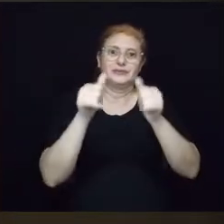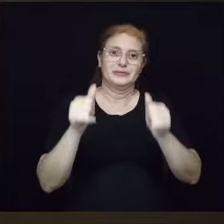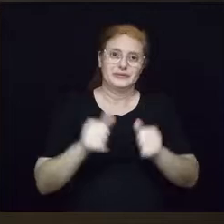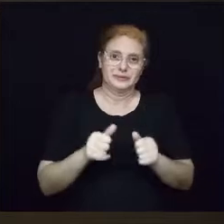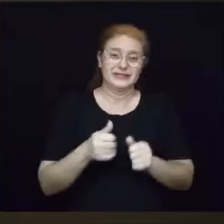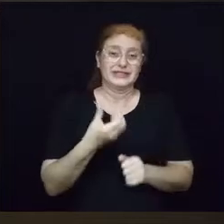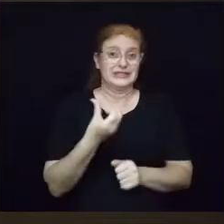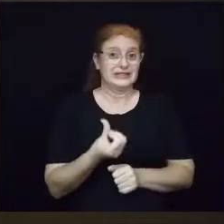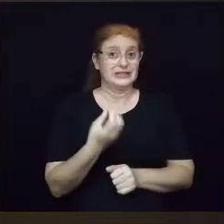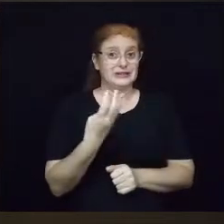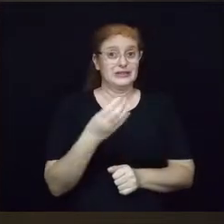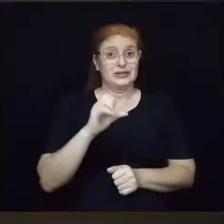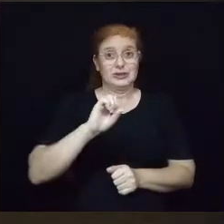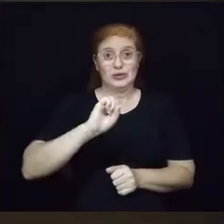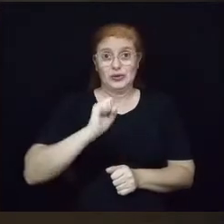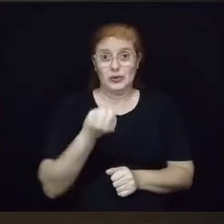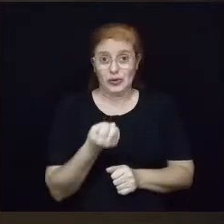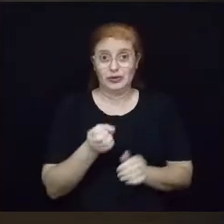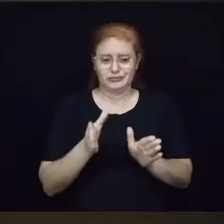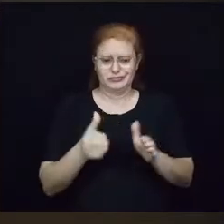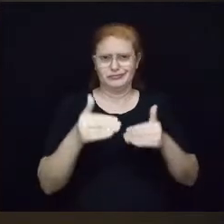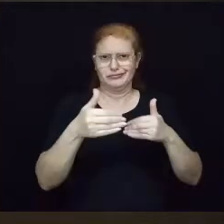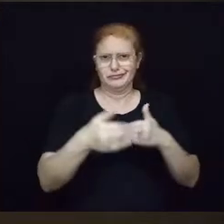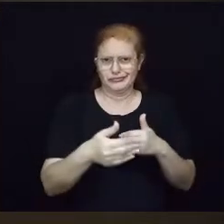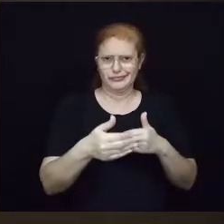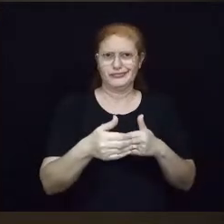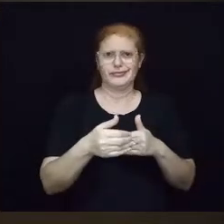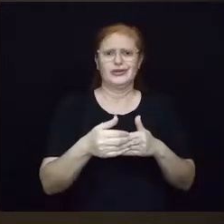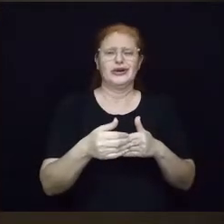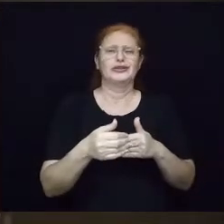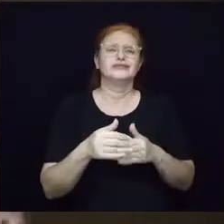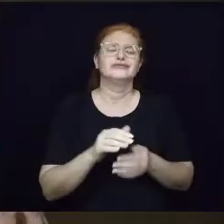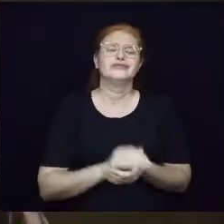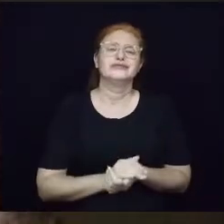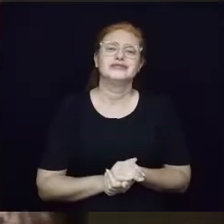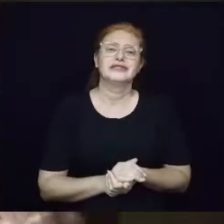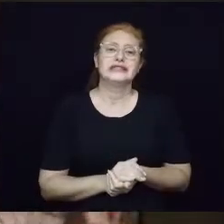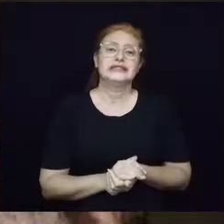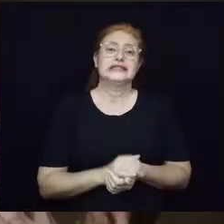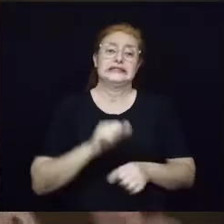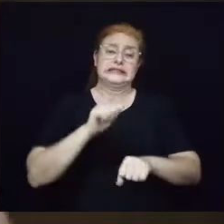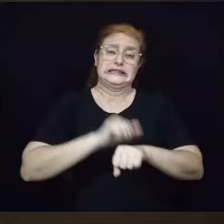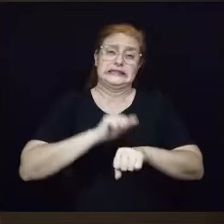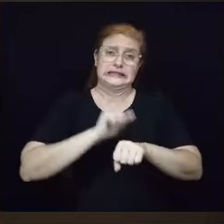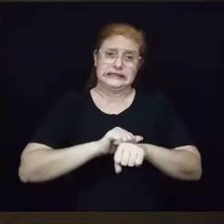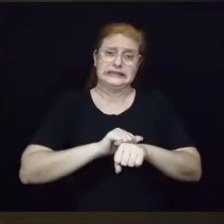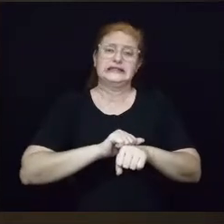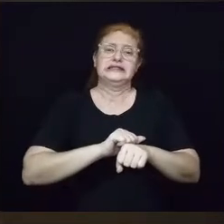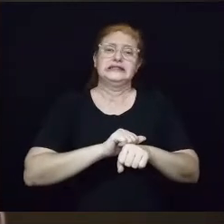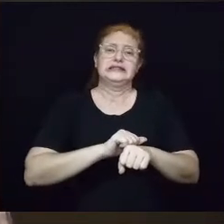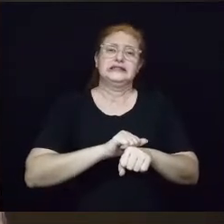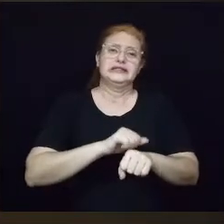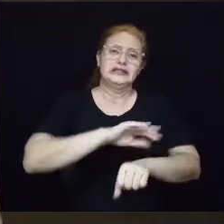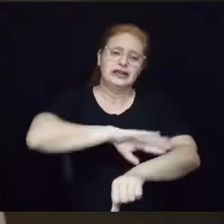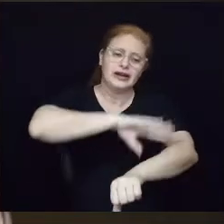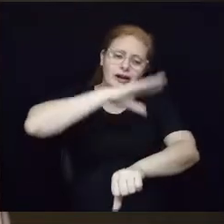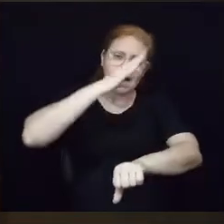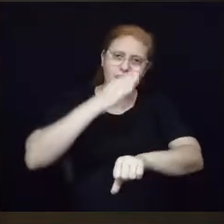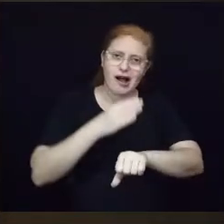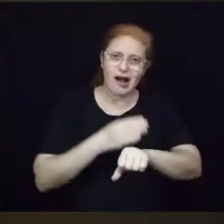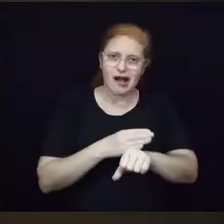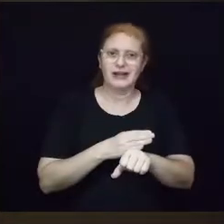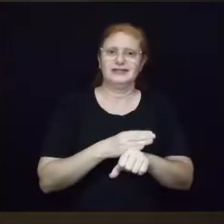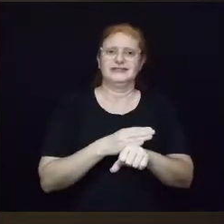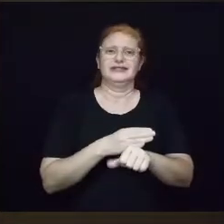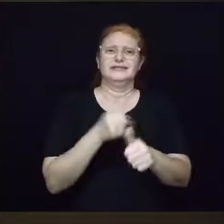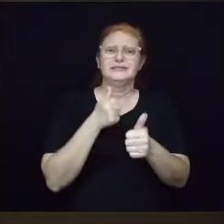de concreto e acabamento em granito, que formam alguns morros, né? E estão na Orla do